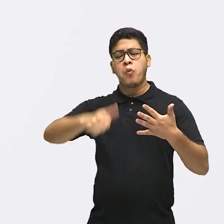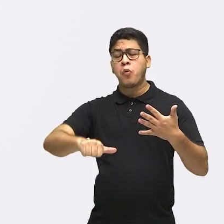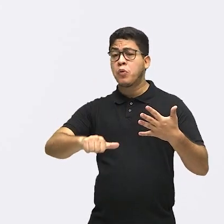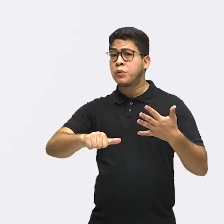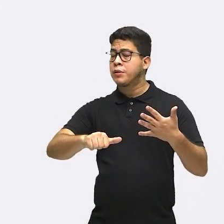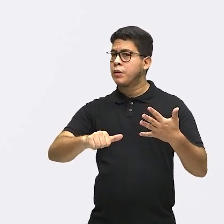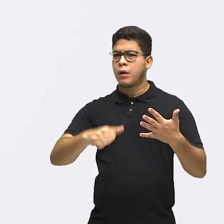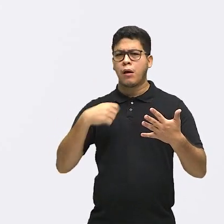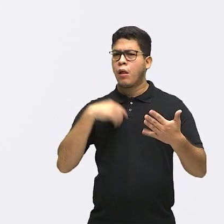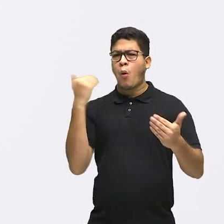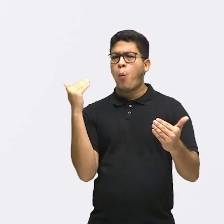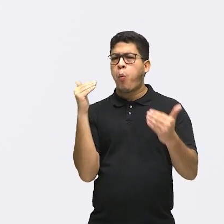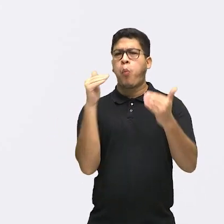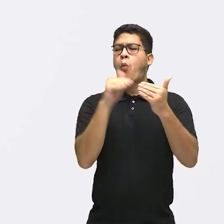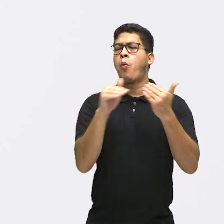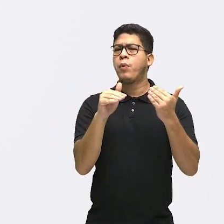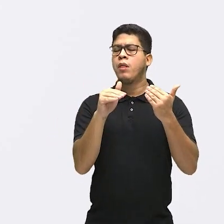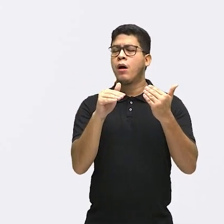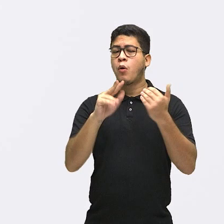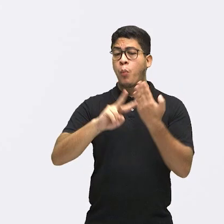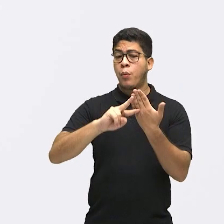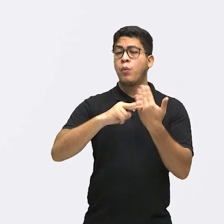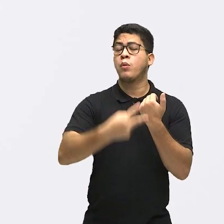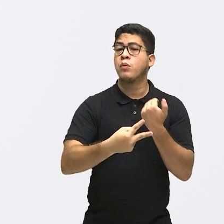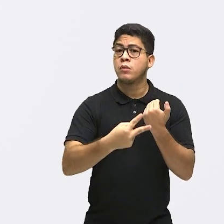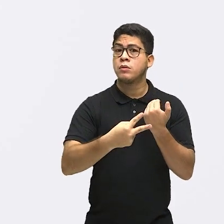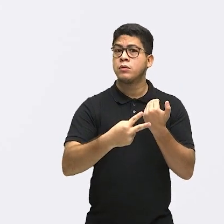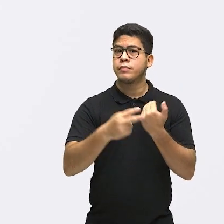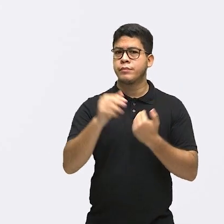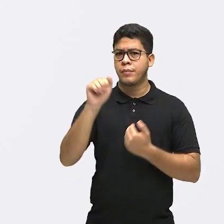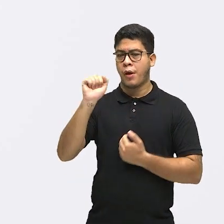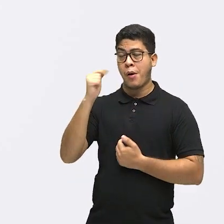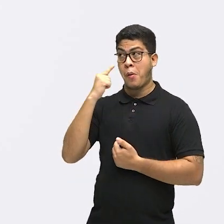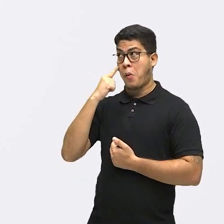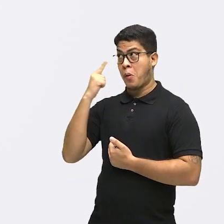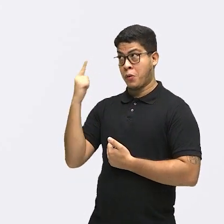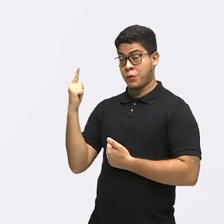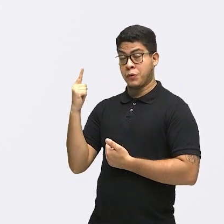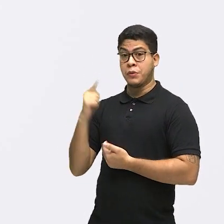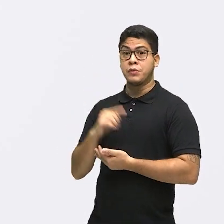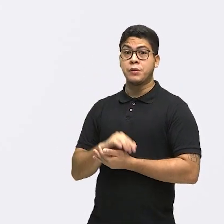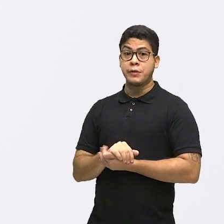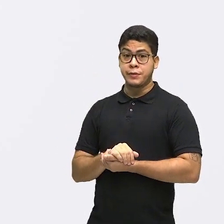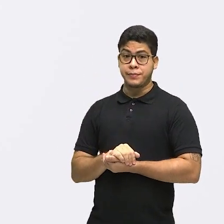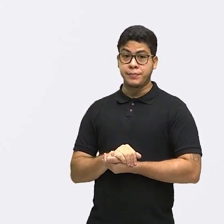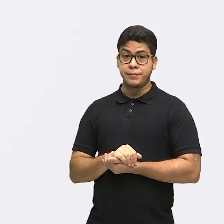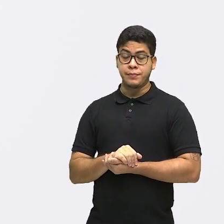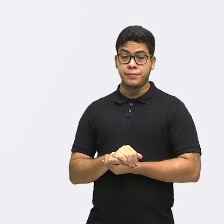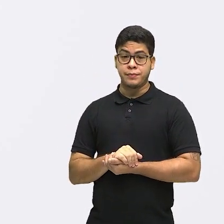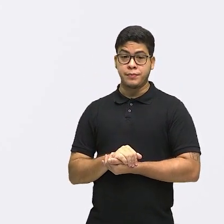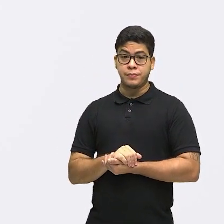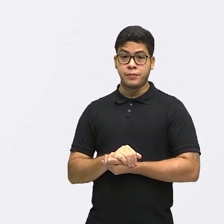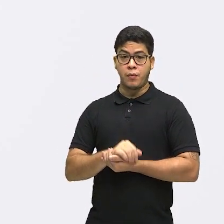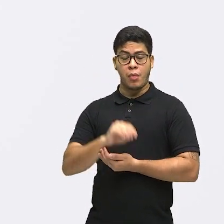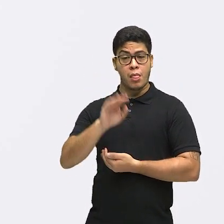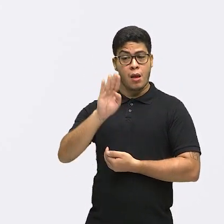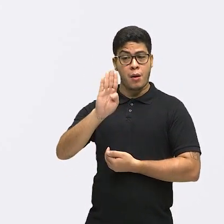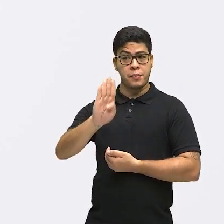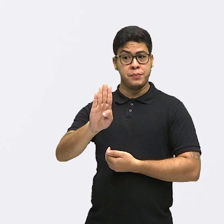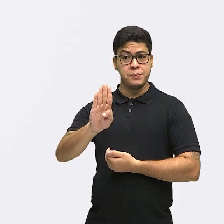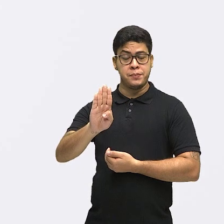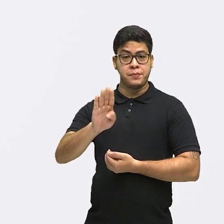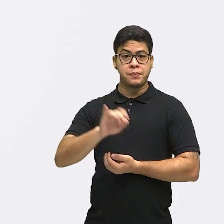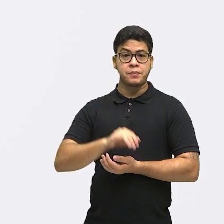uma consequência das queimadas. Alternativa A, morte dos micro-organismos que vivem no solo.